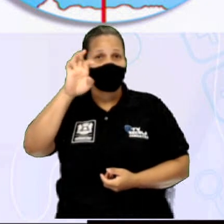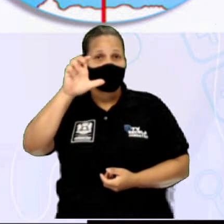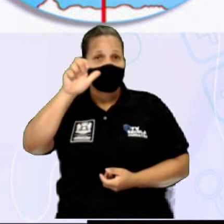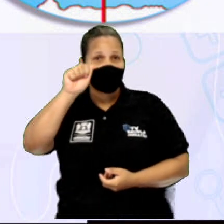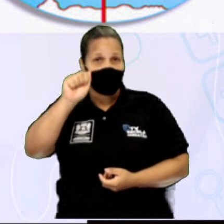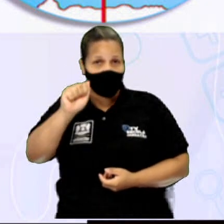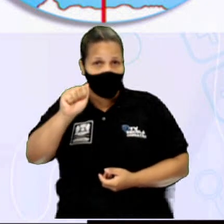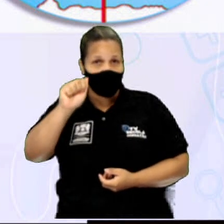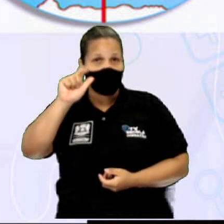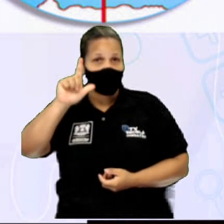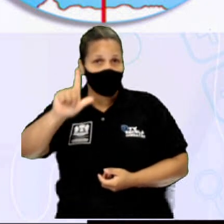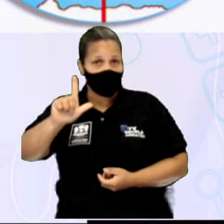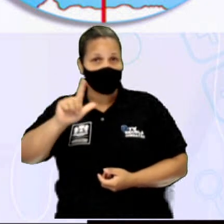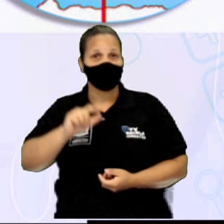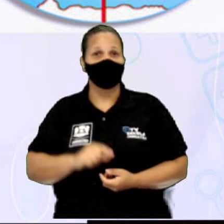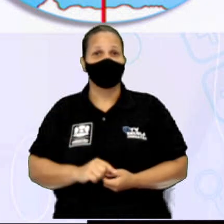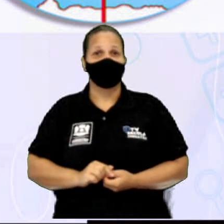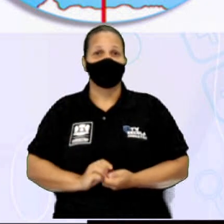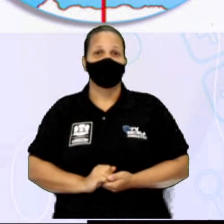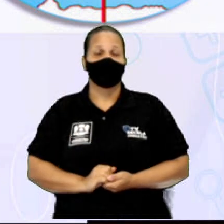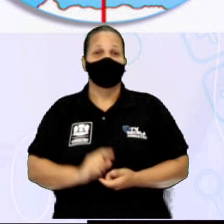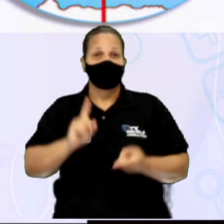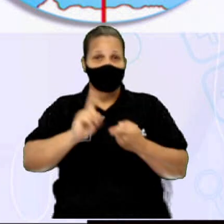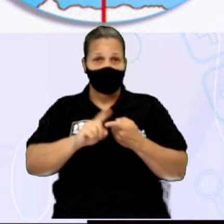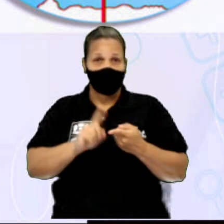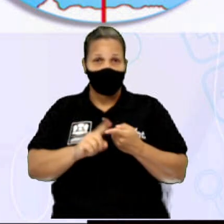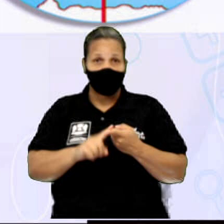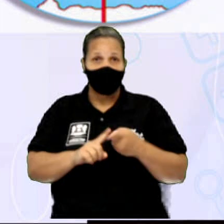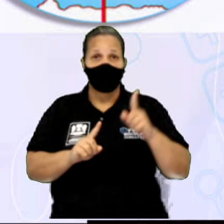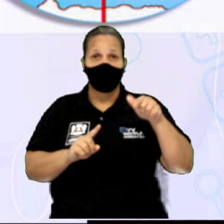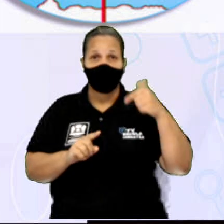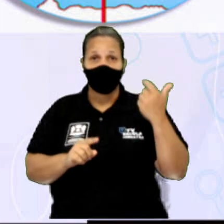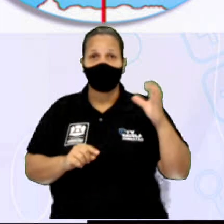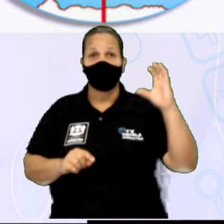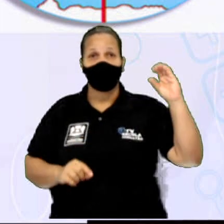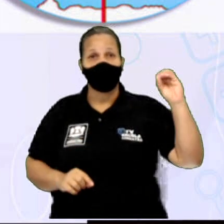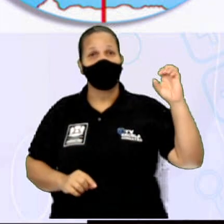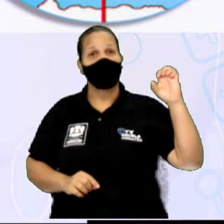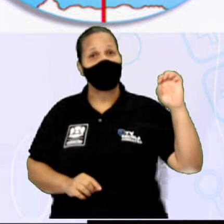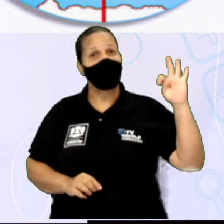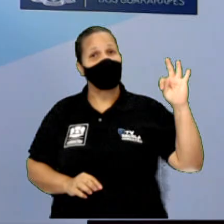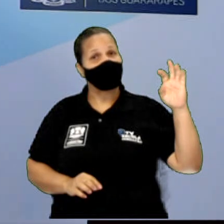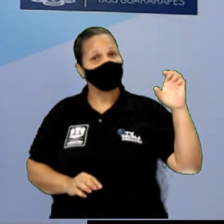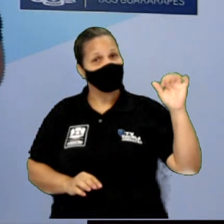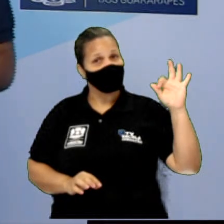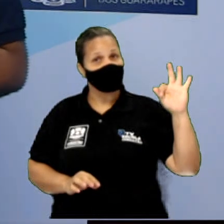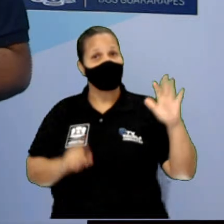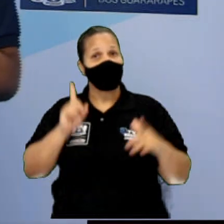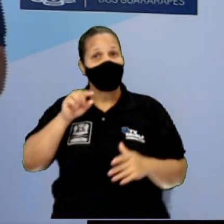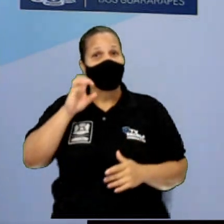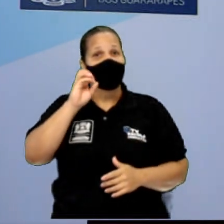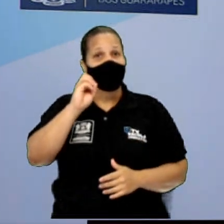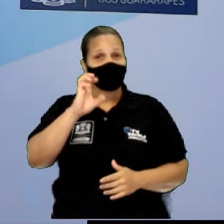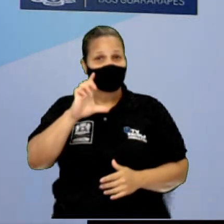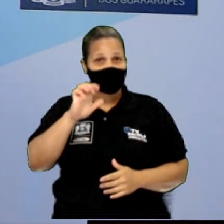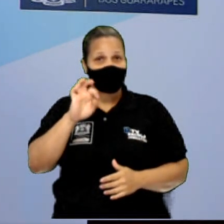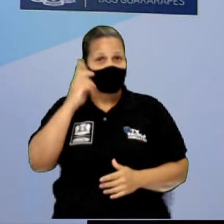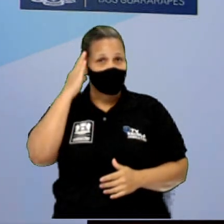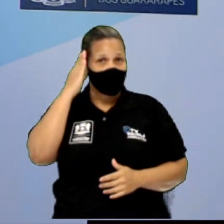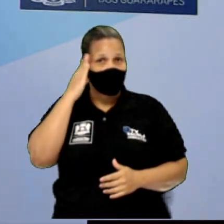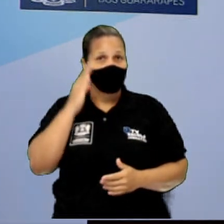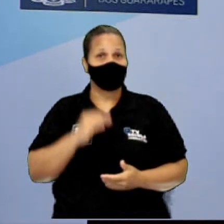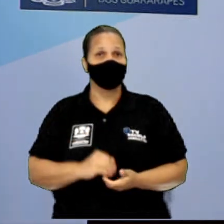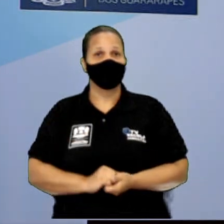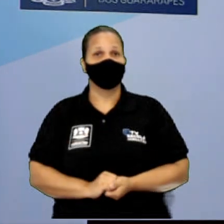leste, oriente, e nós temos o hemisfério oeste, que é o hemisfério ocidental, tá? Então, observe